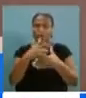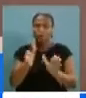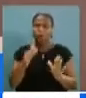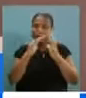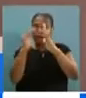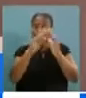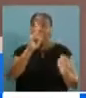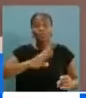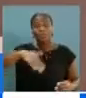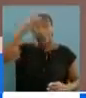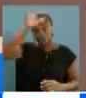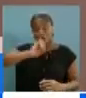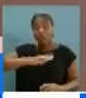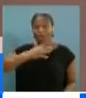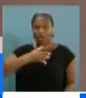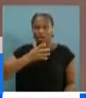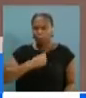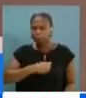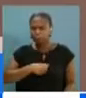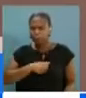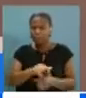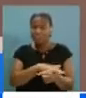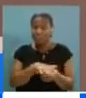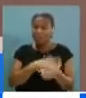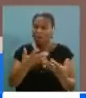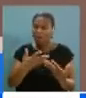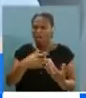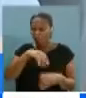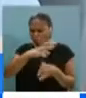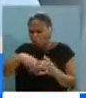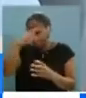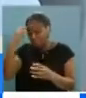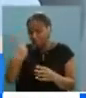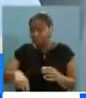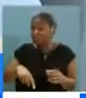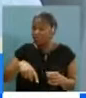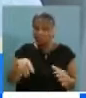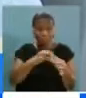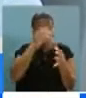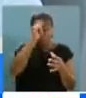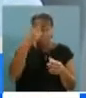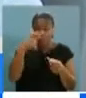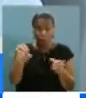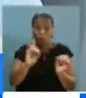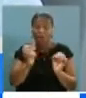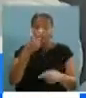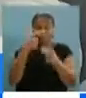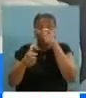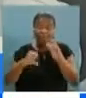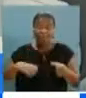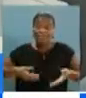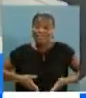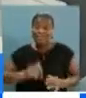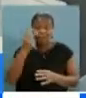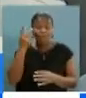o vice-primeiro-ministro manifestou-se indignado com a situação precária e desumana em que os cabo-verdianos vivem nas ilhas do Sal e da